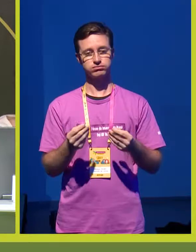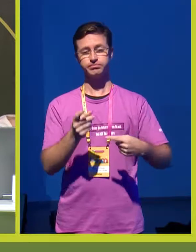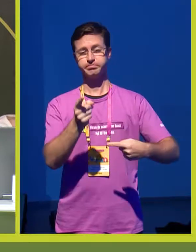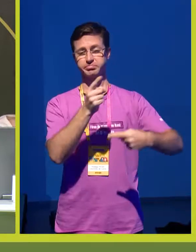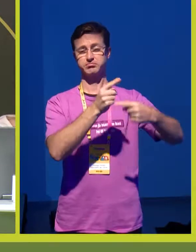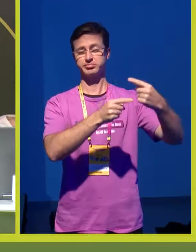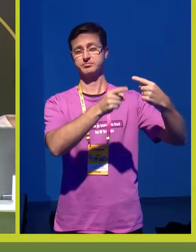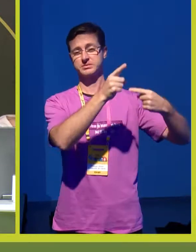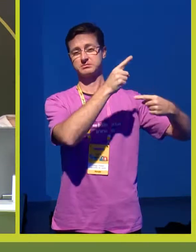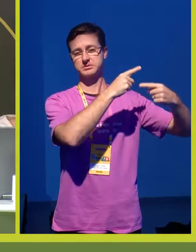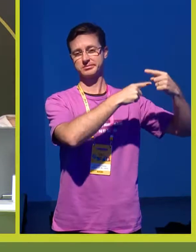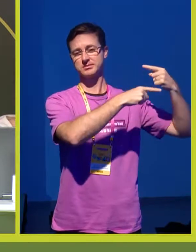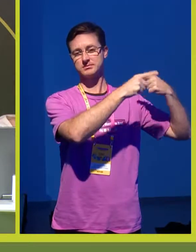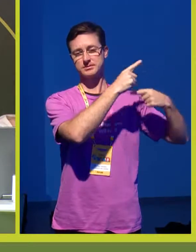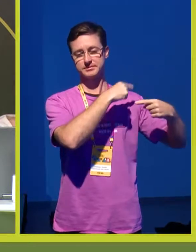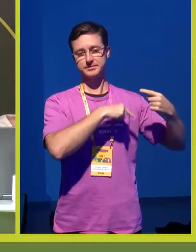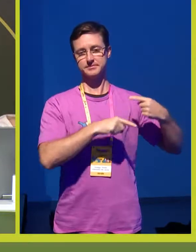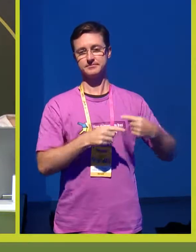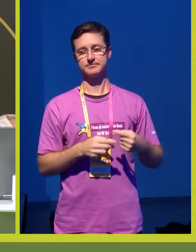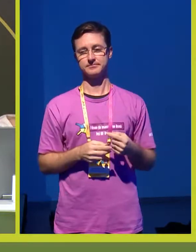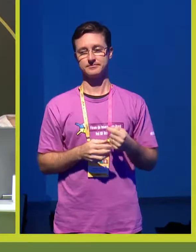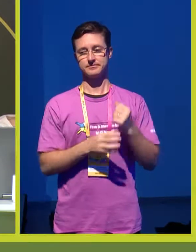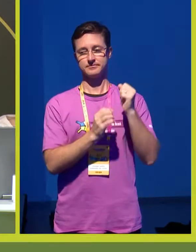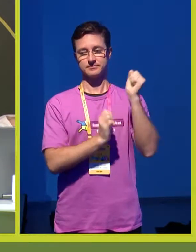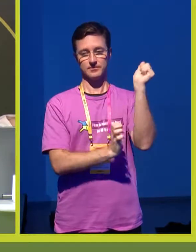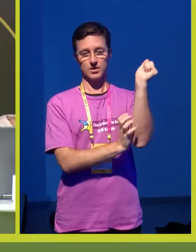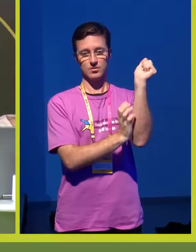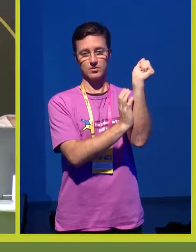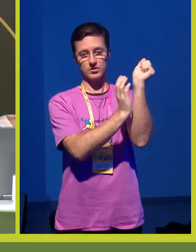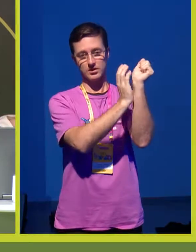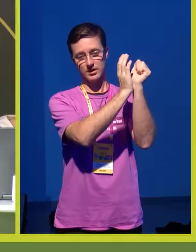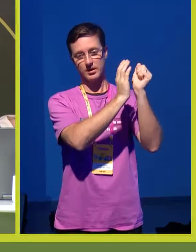do nosso Estado burocrático lusitano,